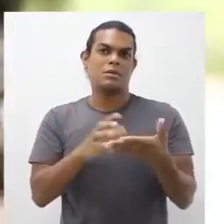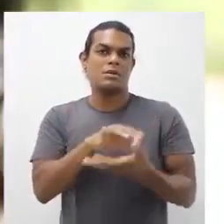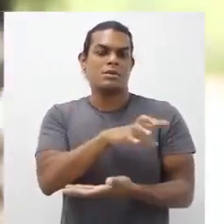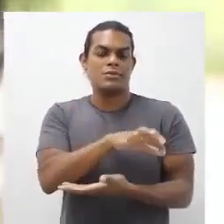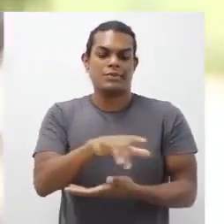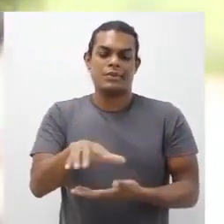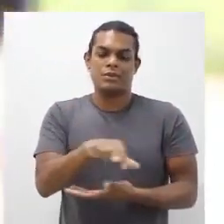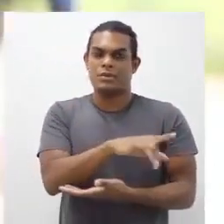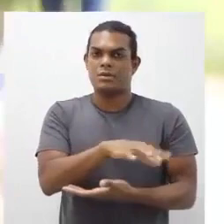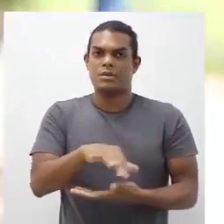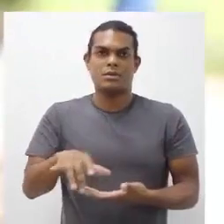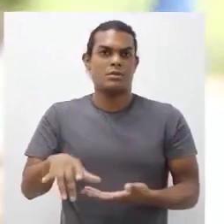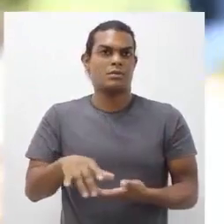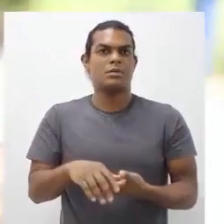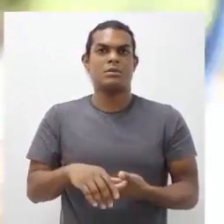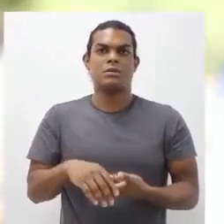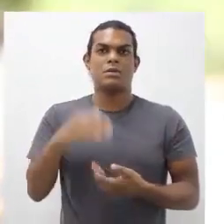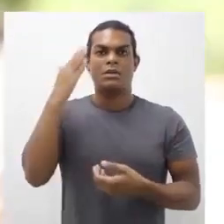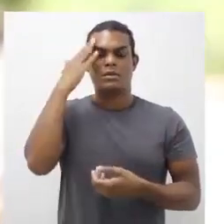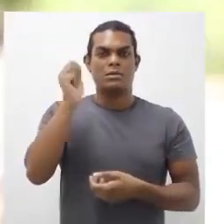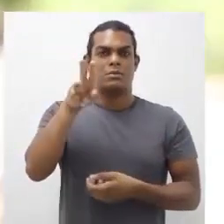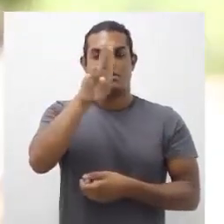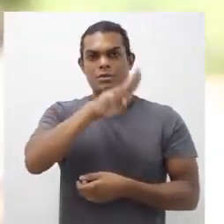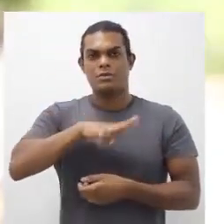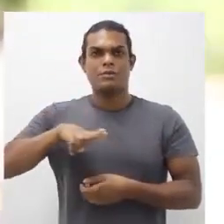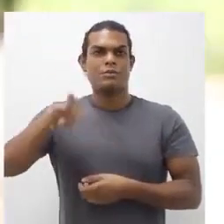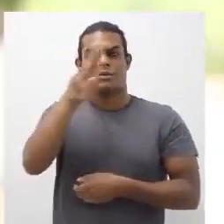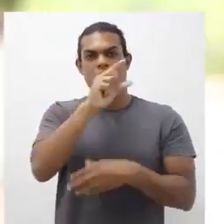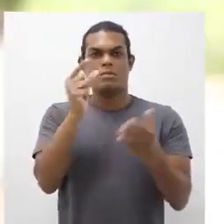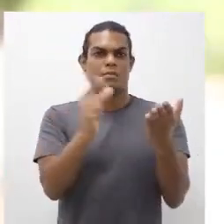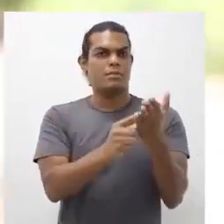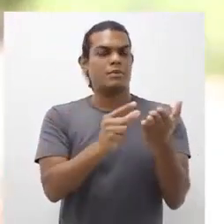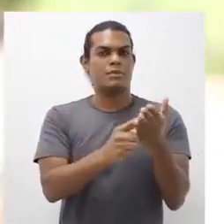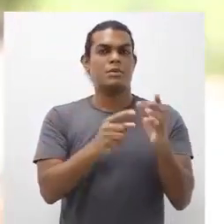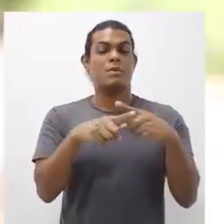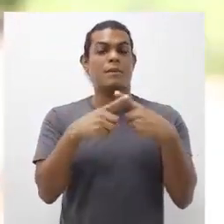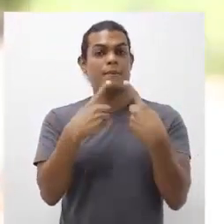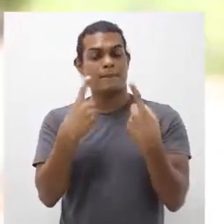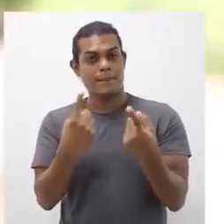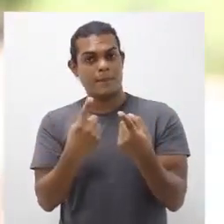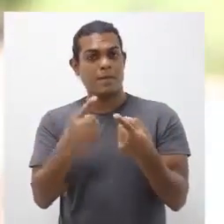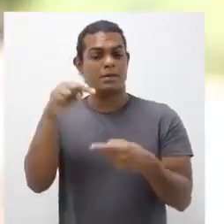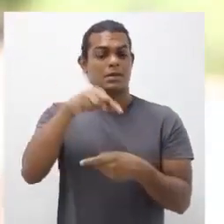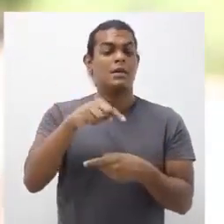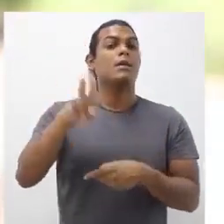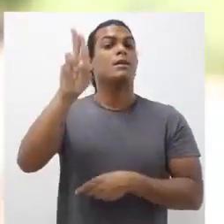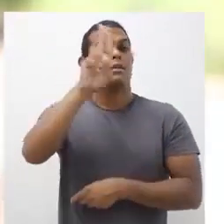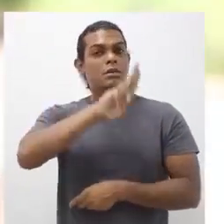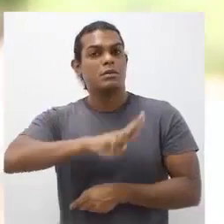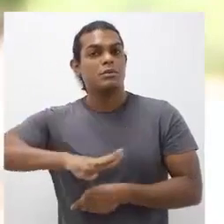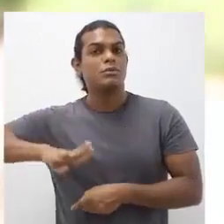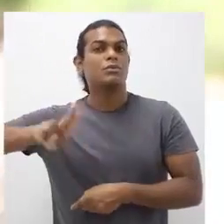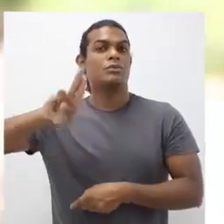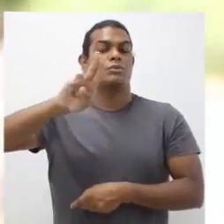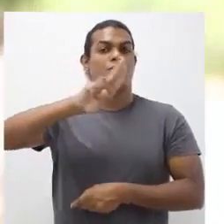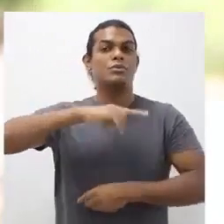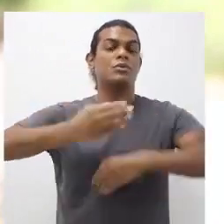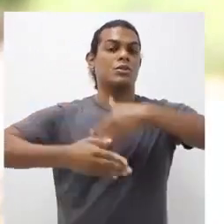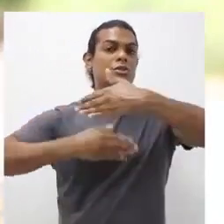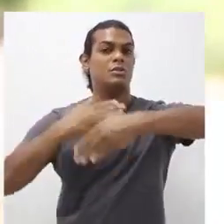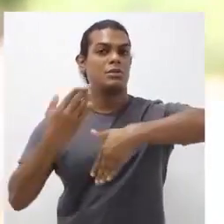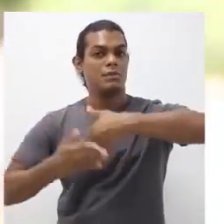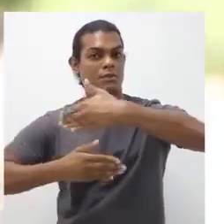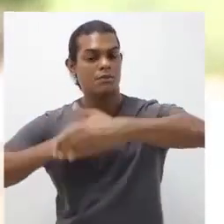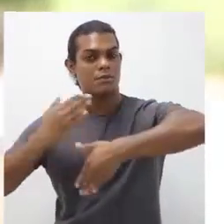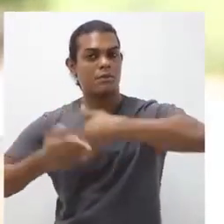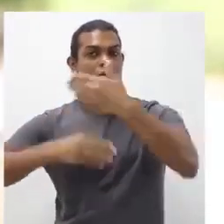saber utilizar um determinado ícone, mas é você, a partir daquele uso, construir